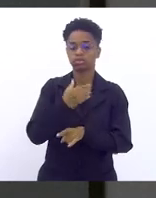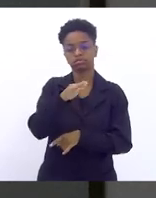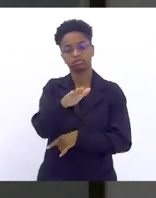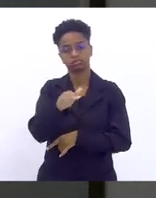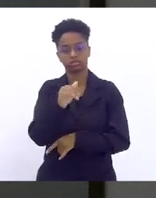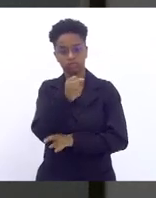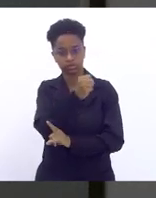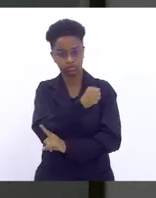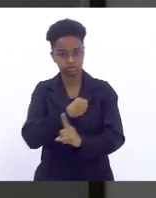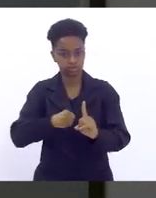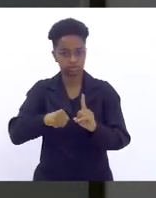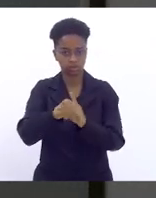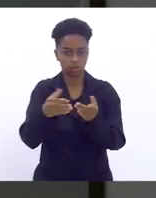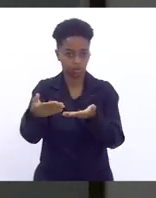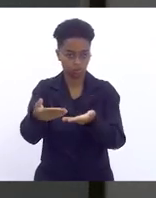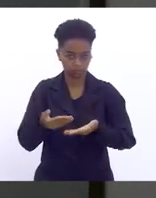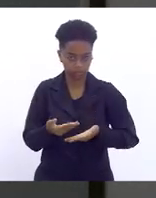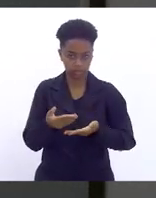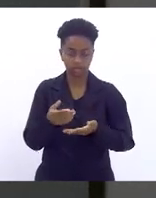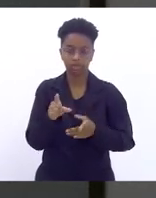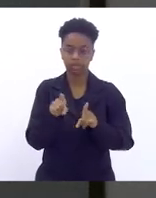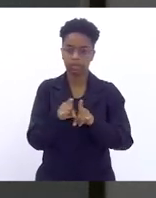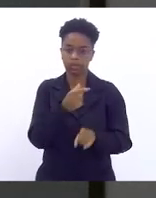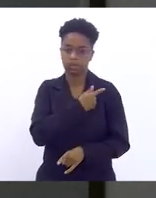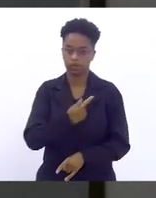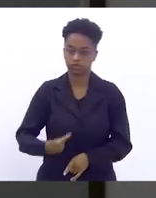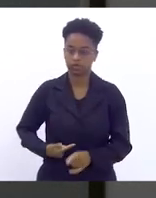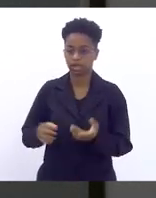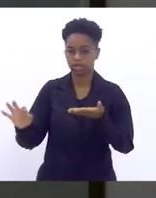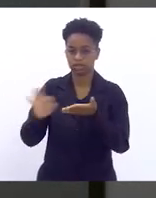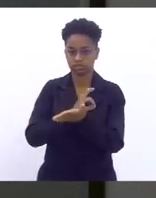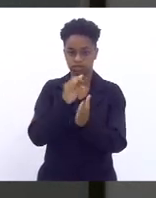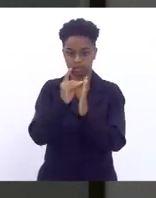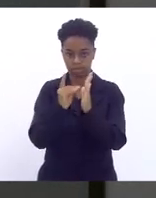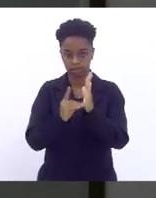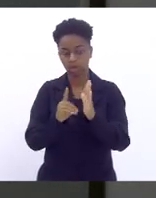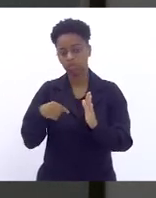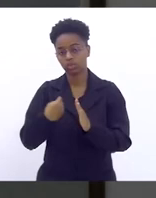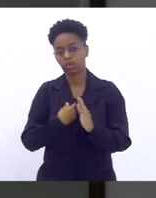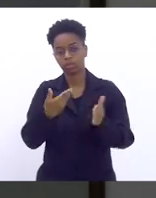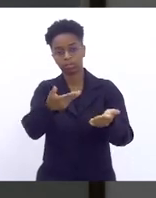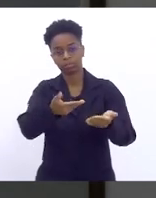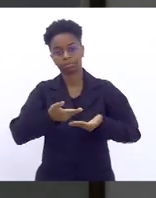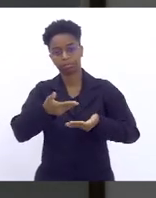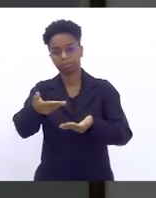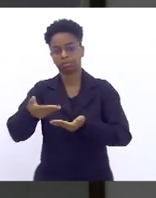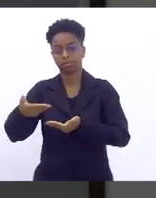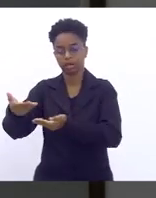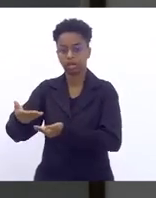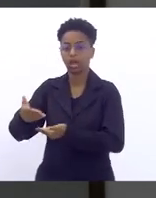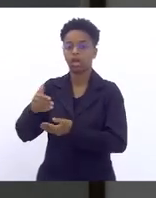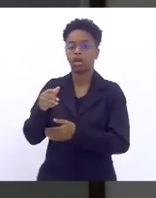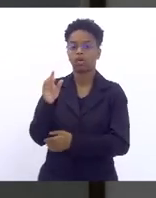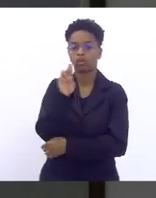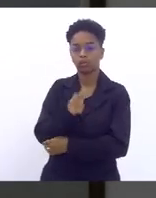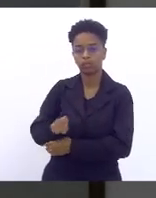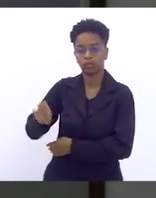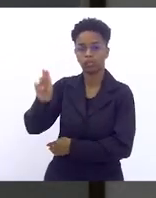Governador assinou o Decreto também nós Estamos convocando e chamando as Universidades